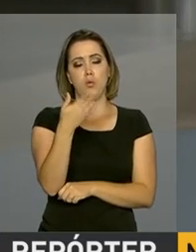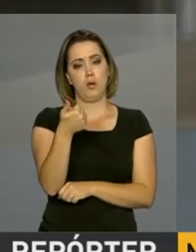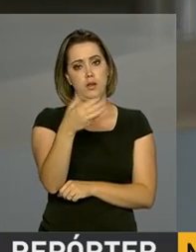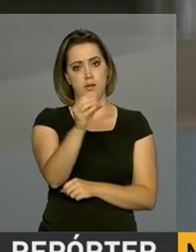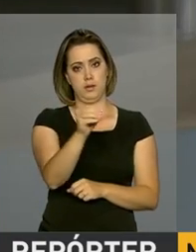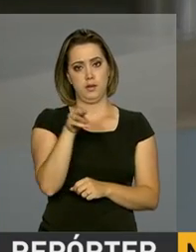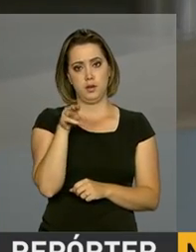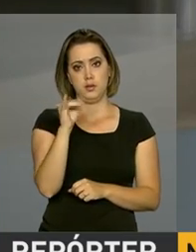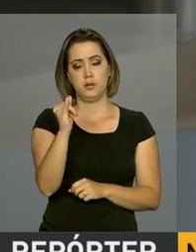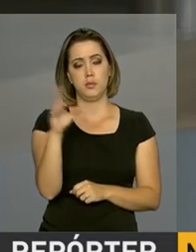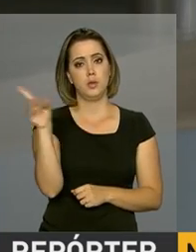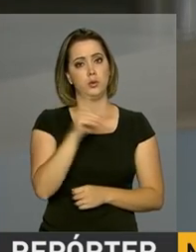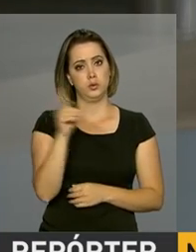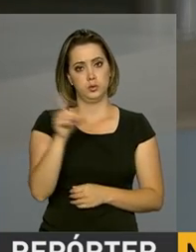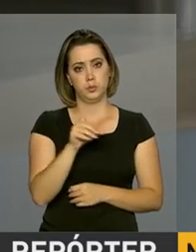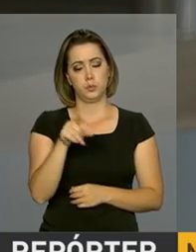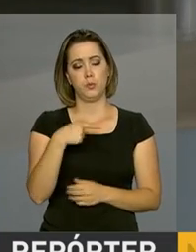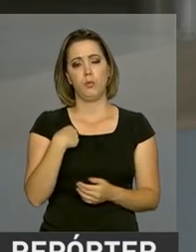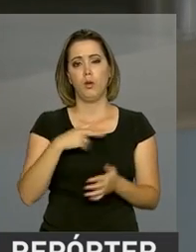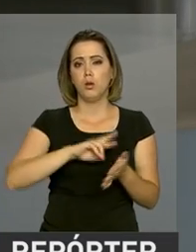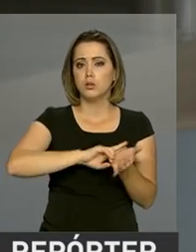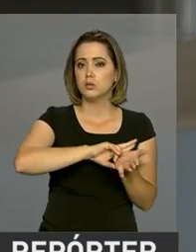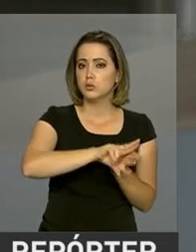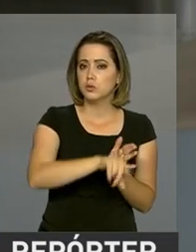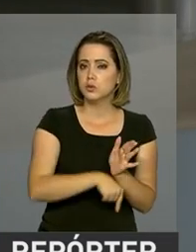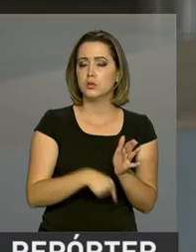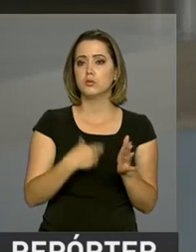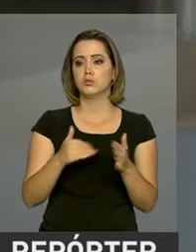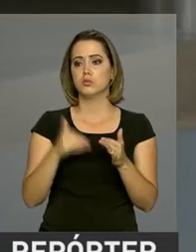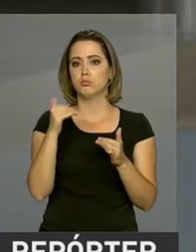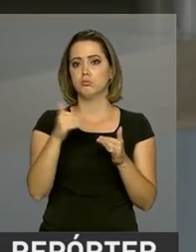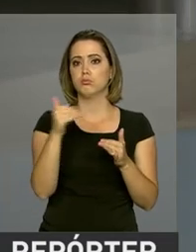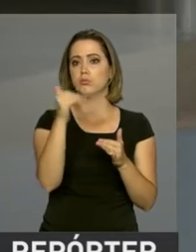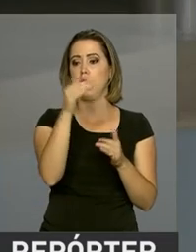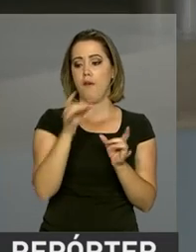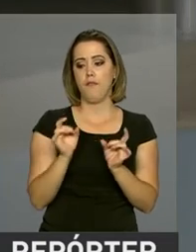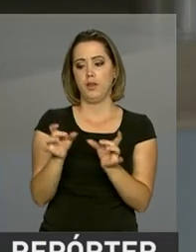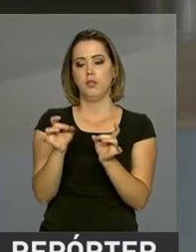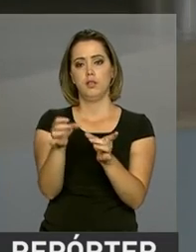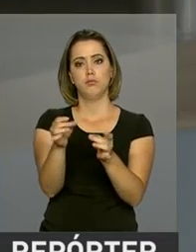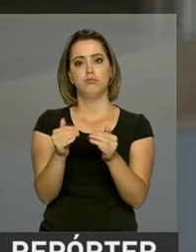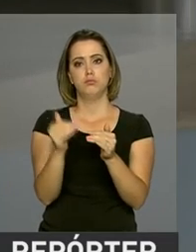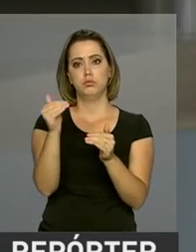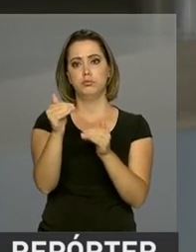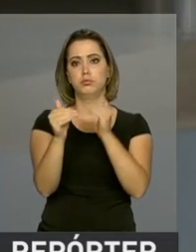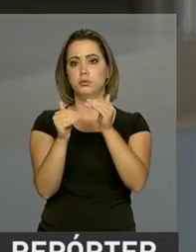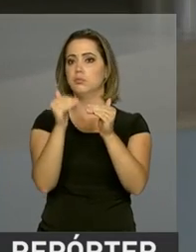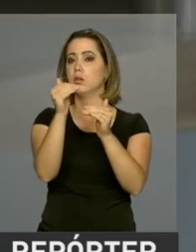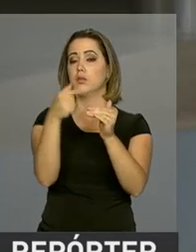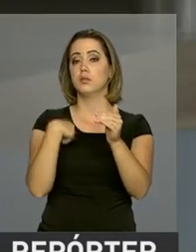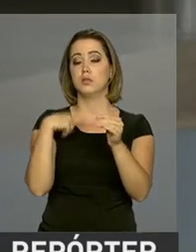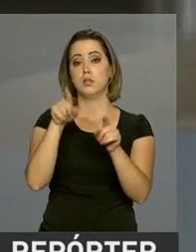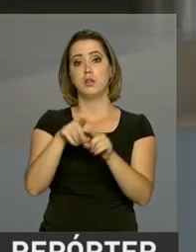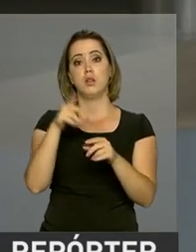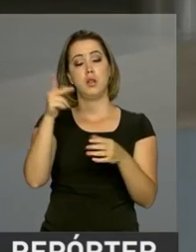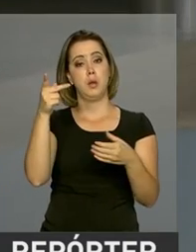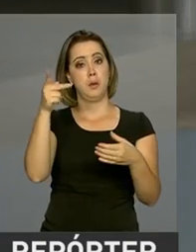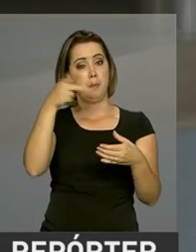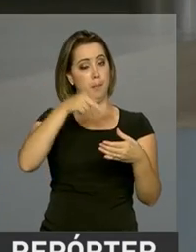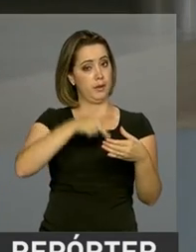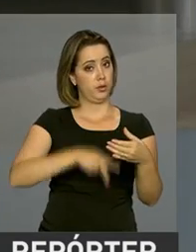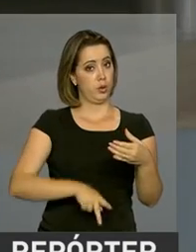Bilhões de Dólares entre os produtos que tiveram maior crescimento nas exportações na segunda semana de Março estão petróleo